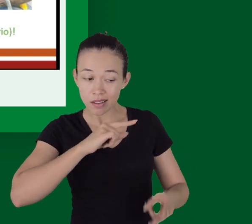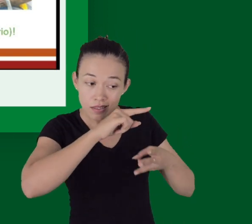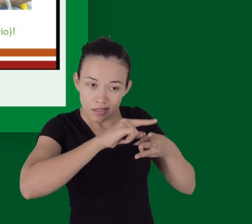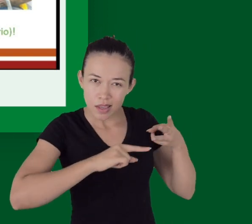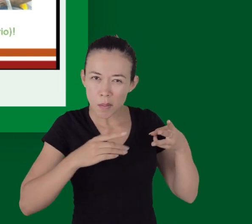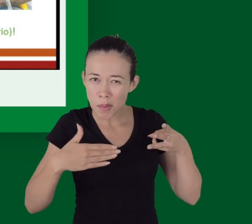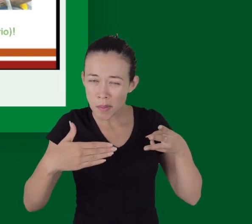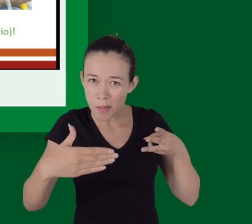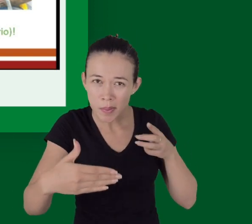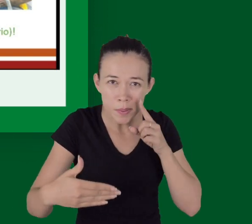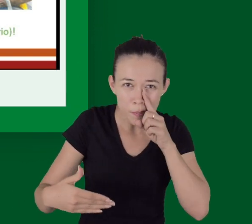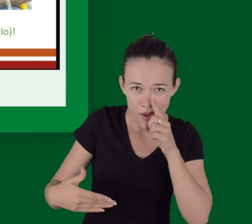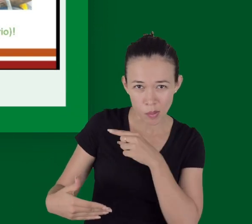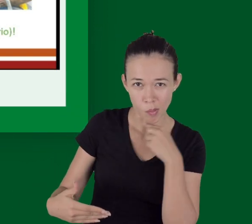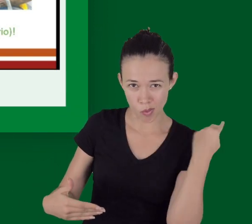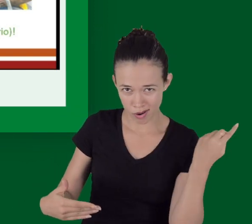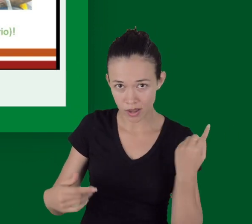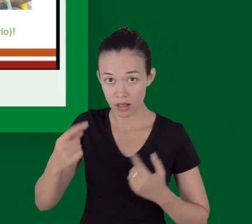Então, paciente